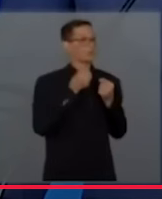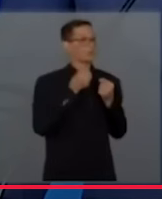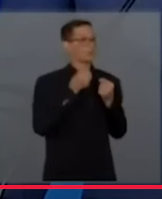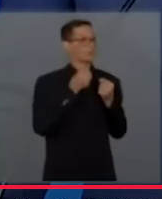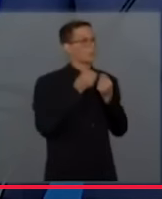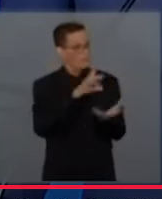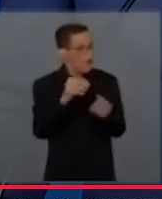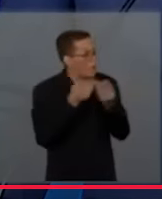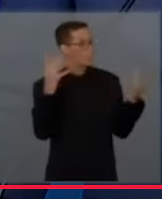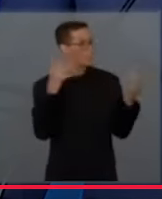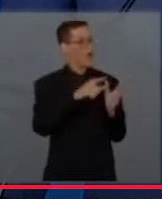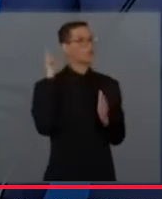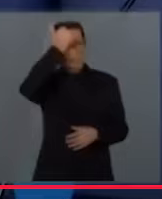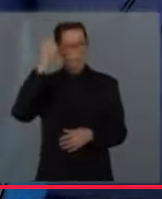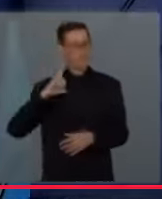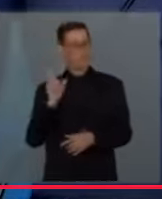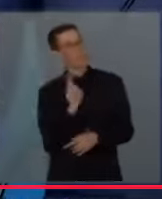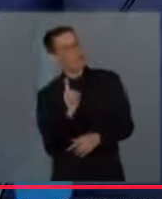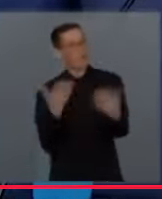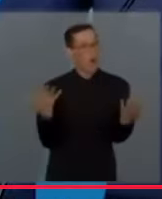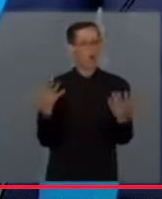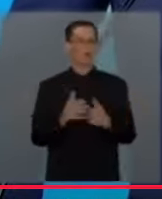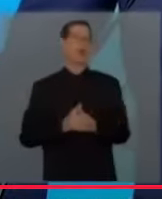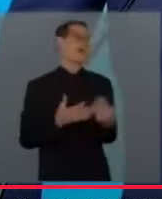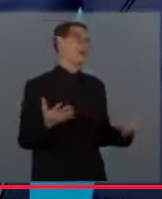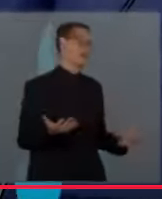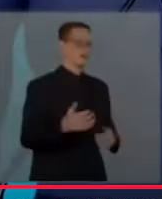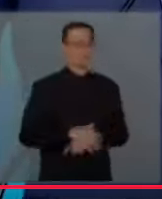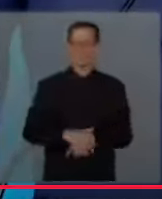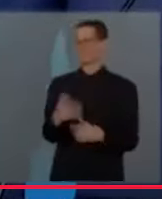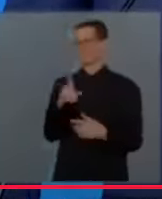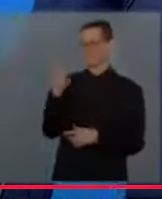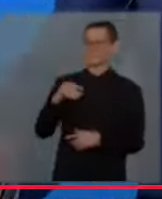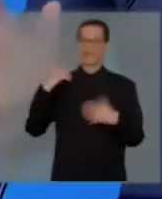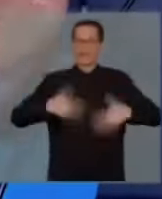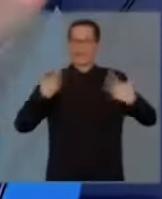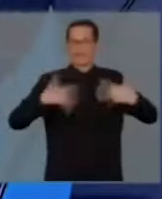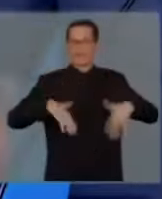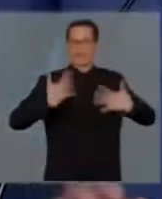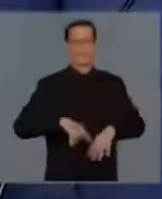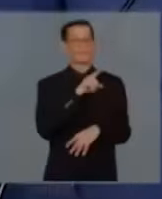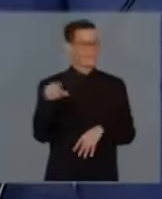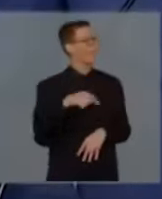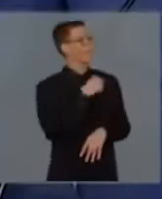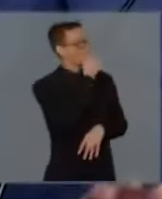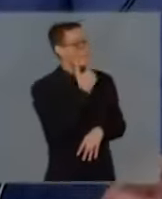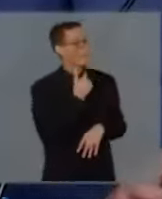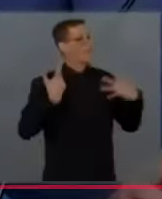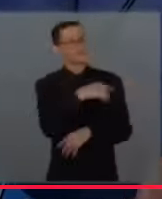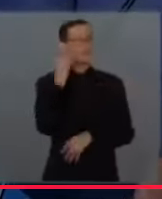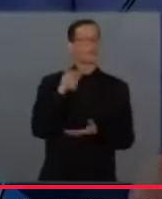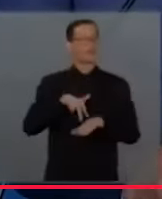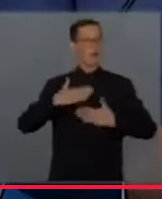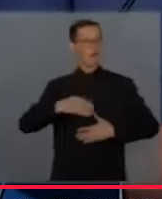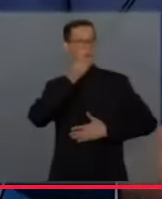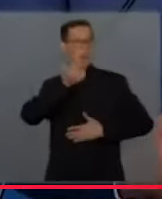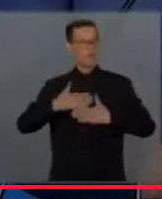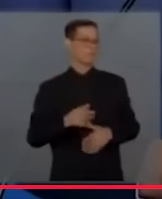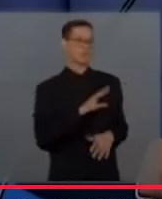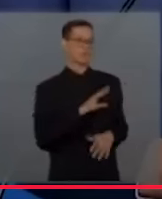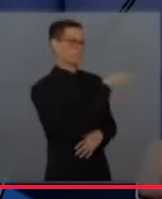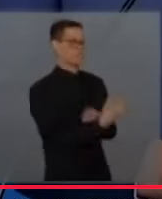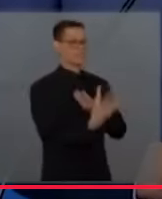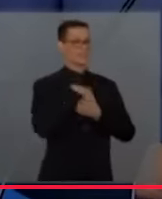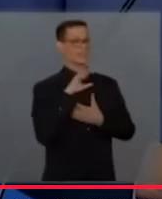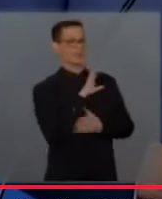deixar não se arrepende seu comentário candidato no desespero bateu lá mesmo né É você tava tentando dar um de equilibrado de bonzinho mas não cola é o teu jeito é a tua forma é você é